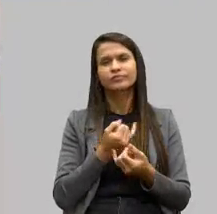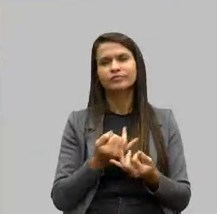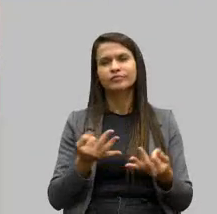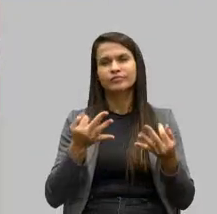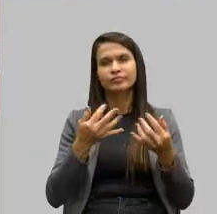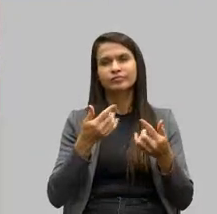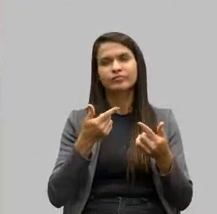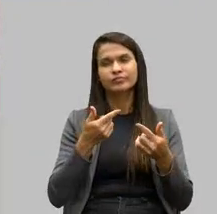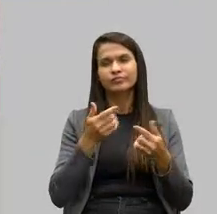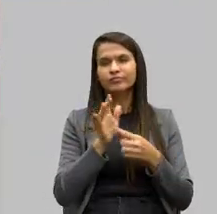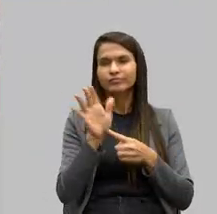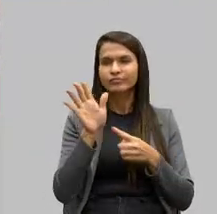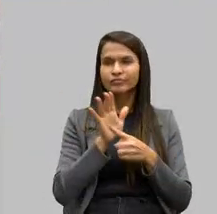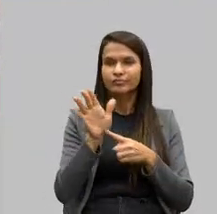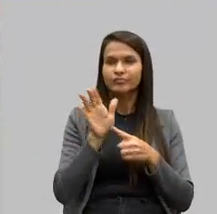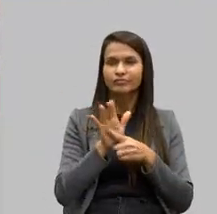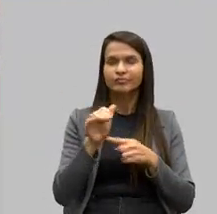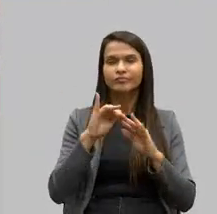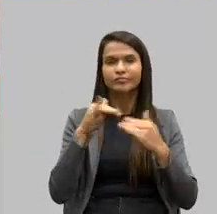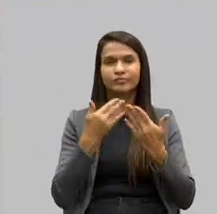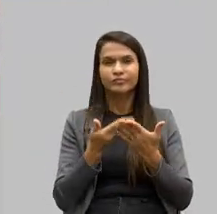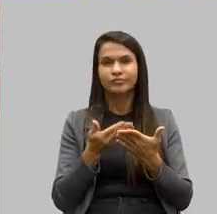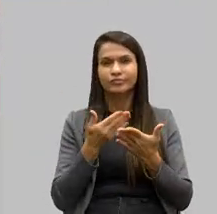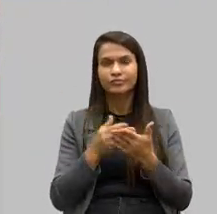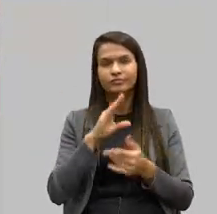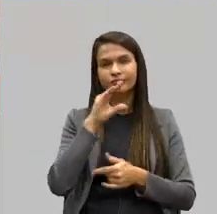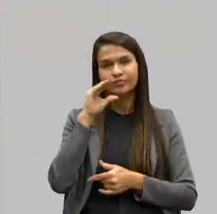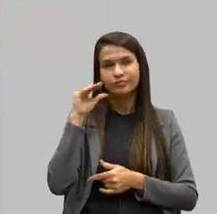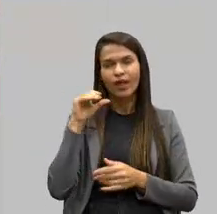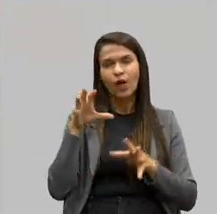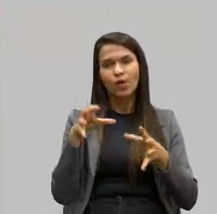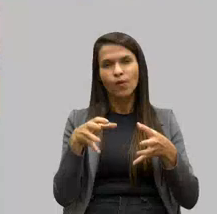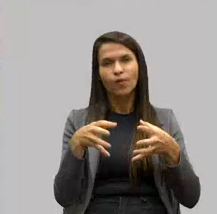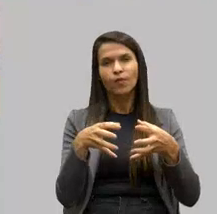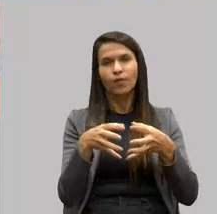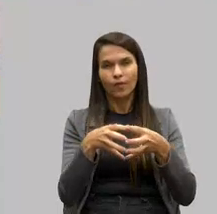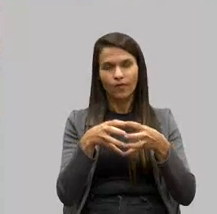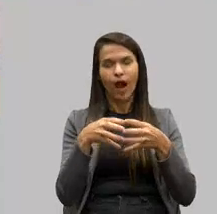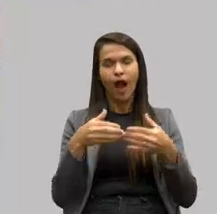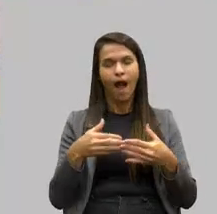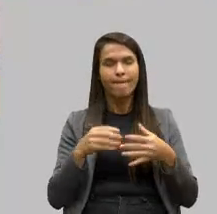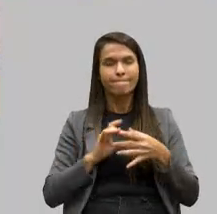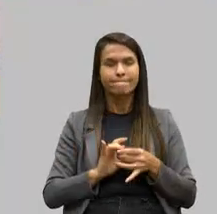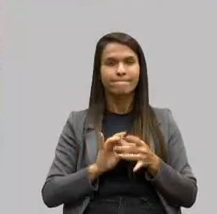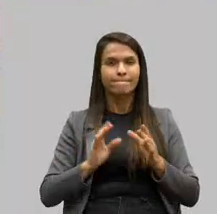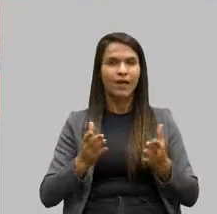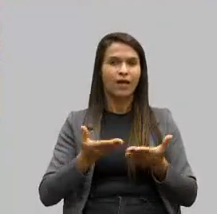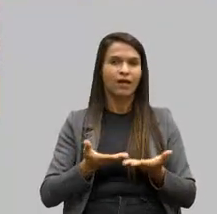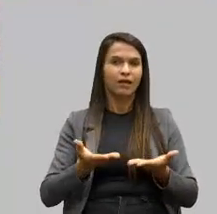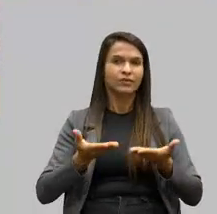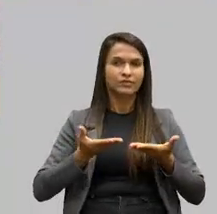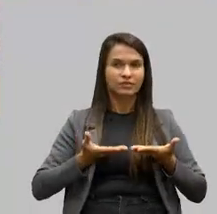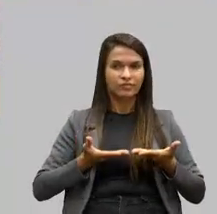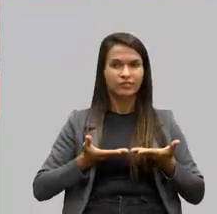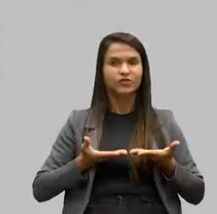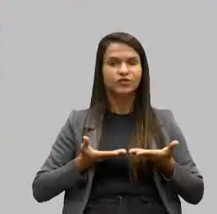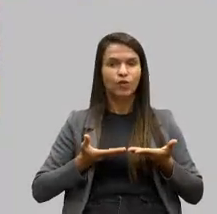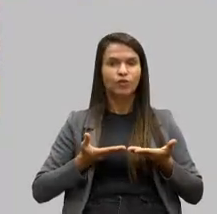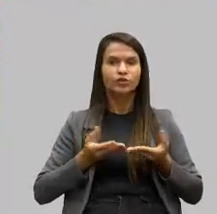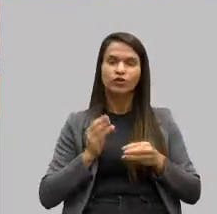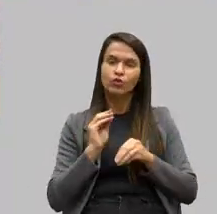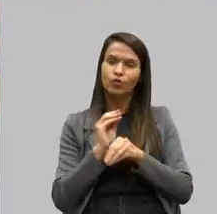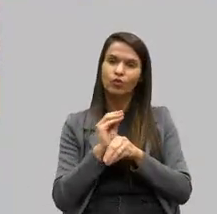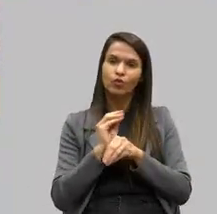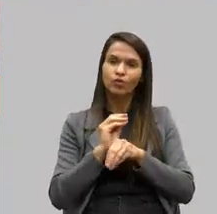escolas, de servidores, muitas vezes, e é uma equipe totalmente aberta, receptiva e cuida com muito